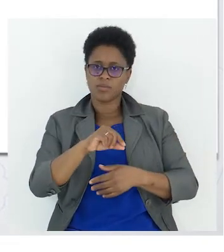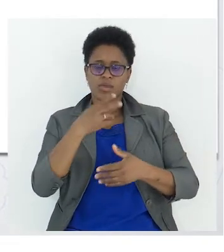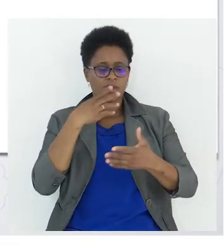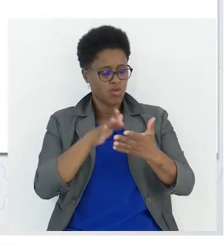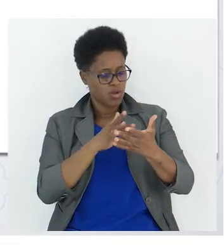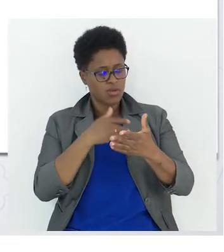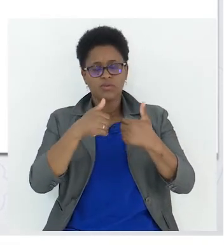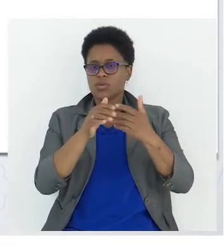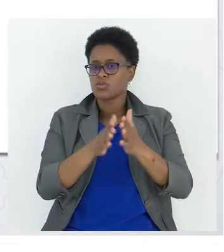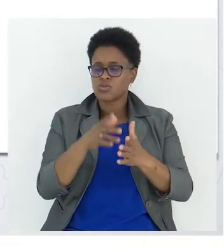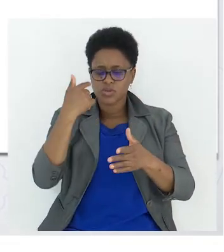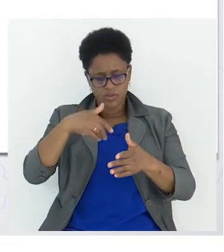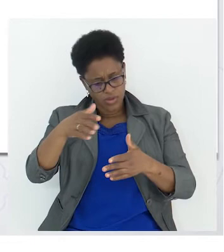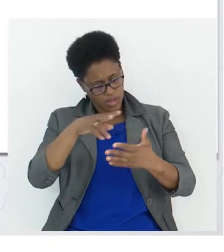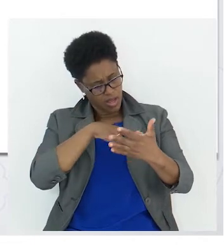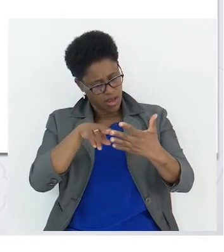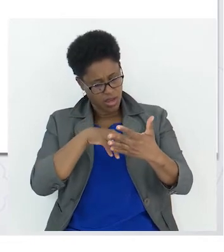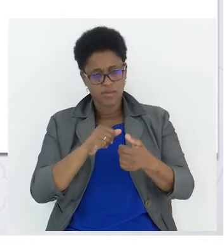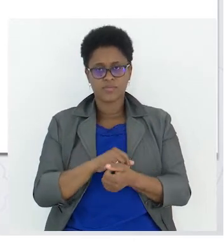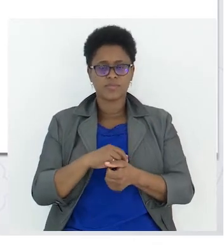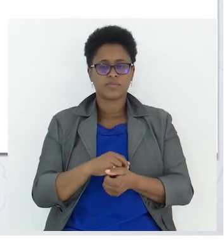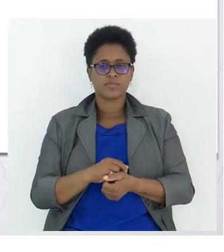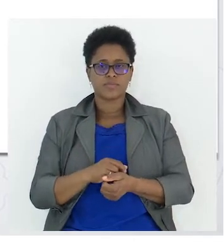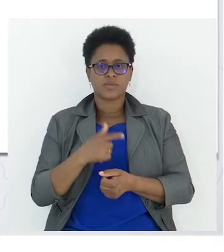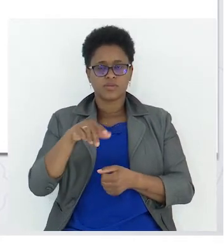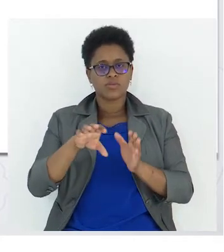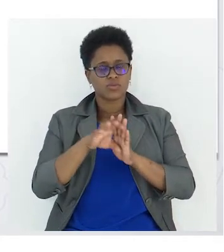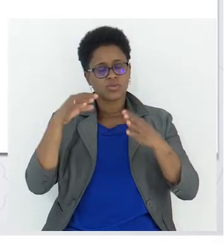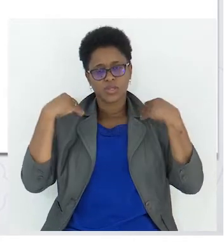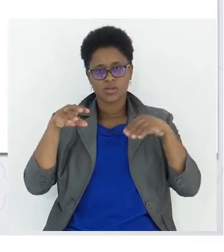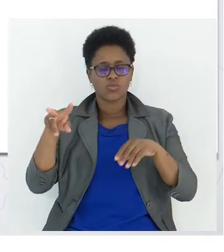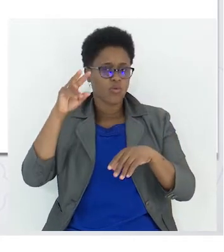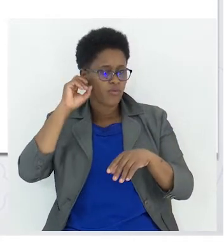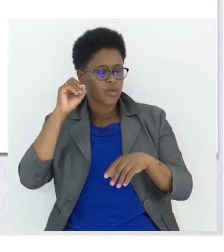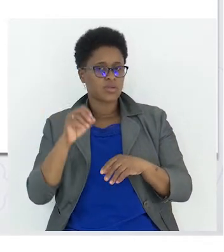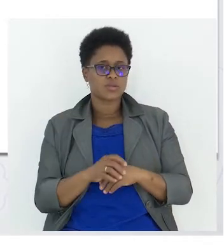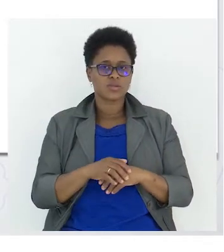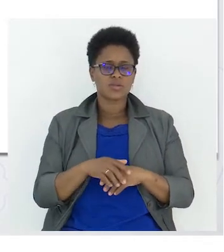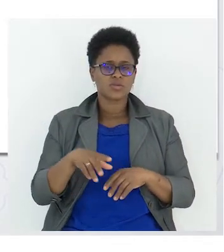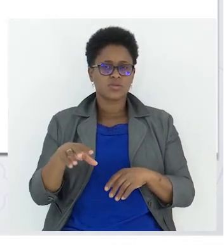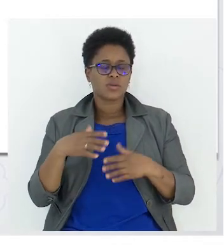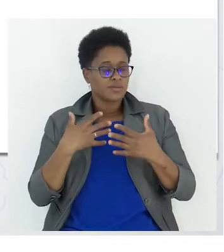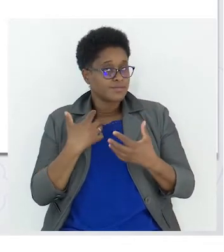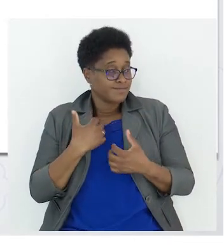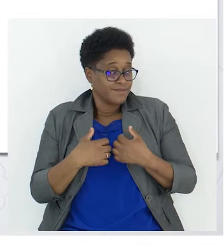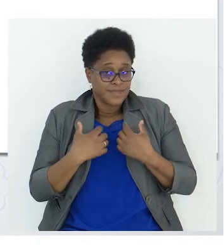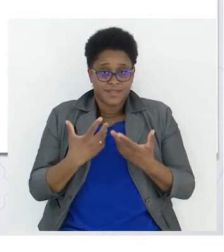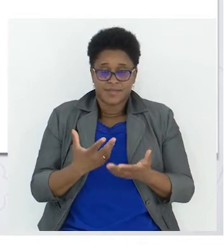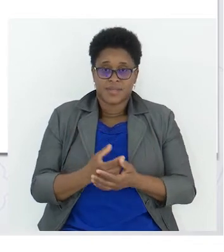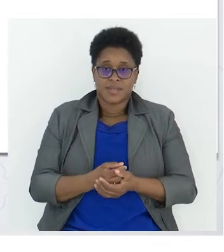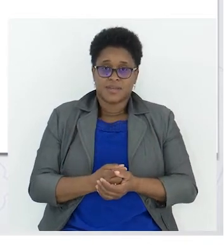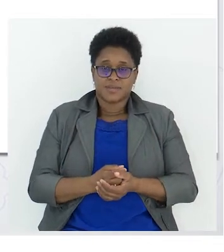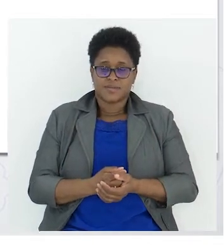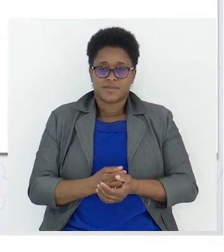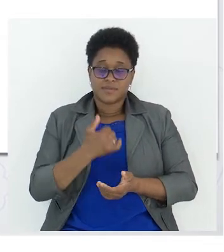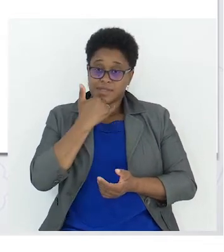deveriam ler. O livro inclui lições de treino. Os ouvintes escutavam-na entusiasmados.